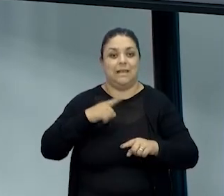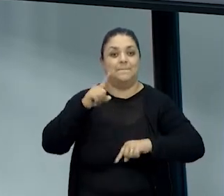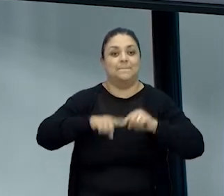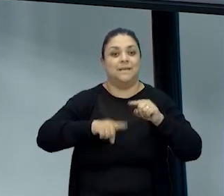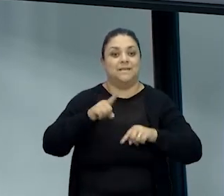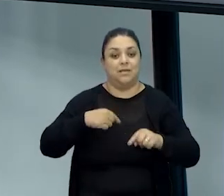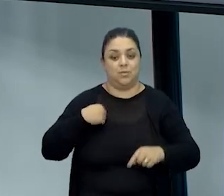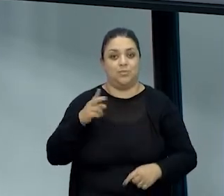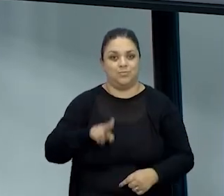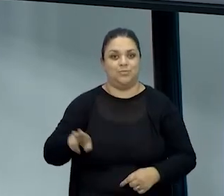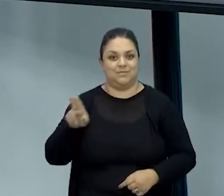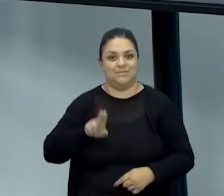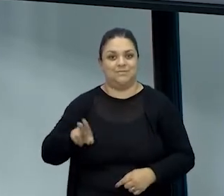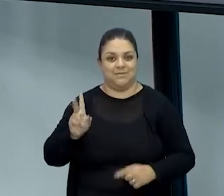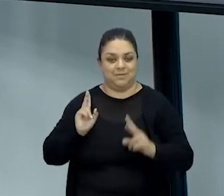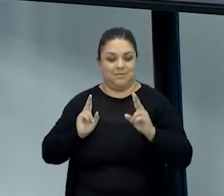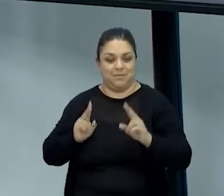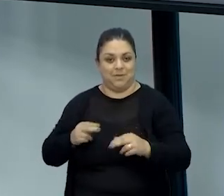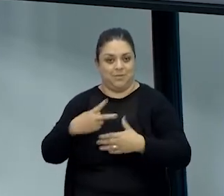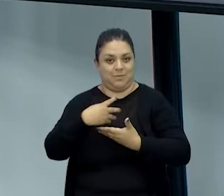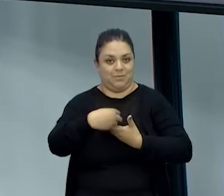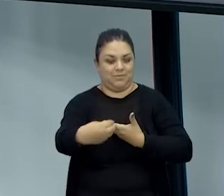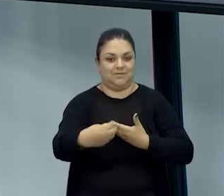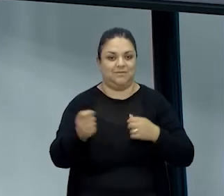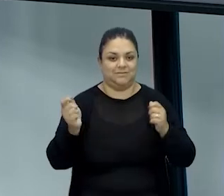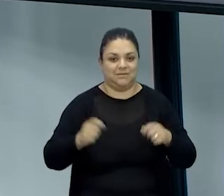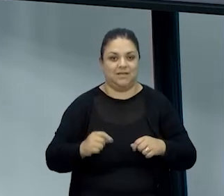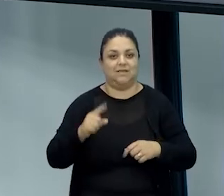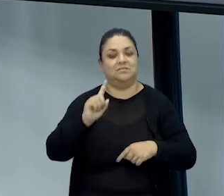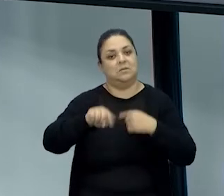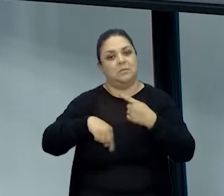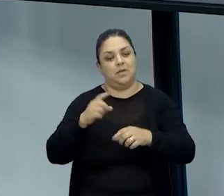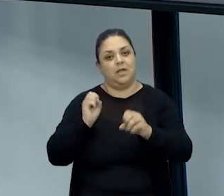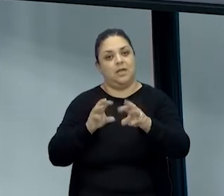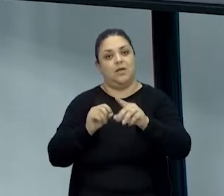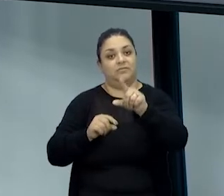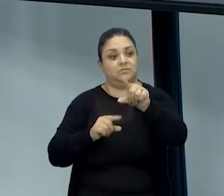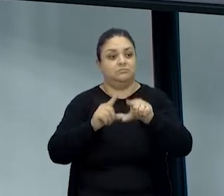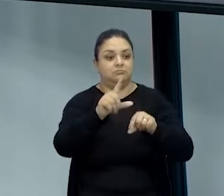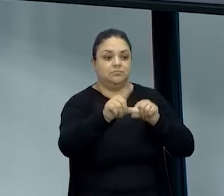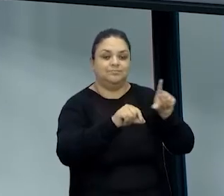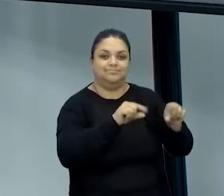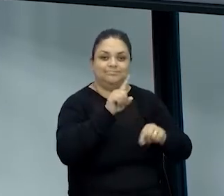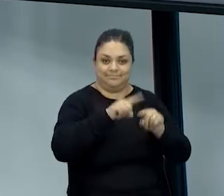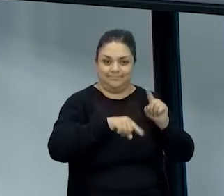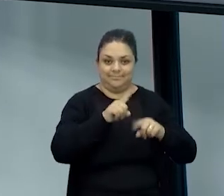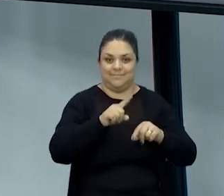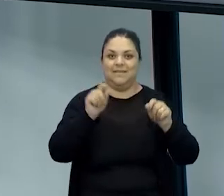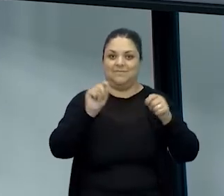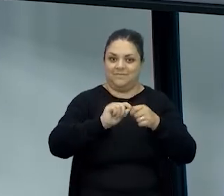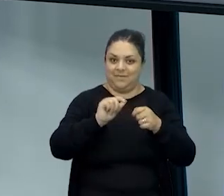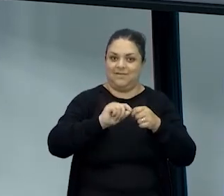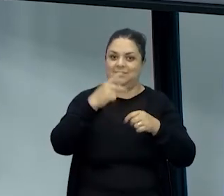que eu utilizei, aí depois da aula você pode separar esse material e fazer o seu próprio